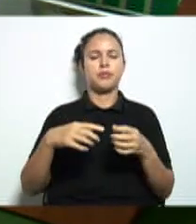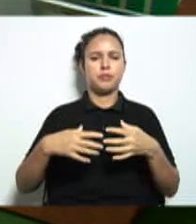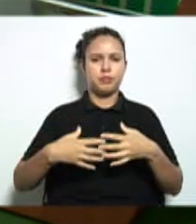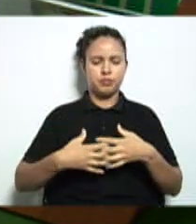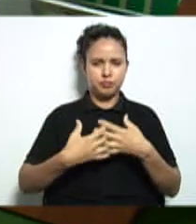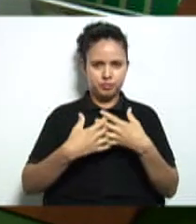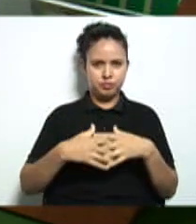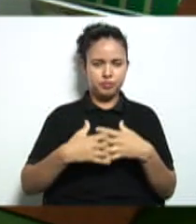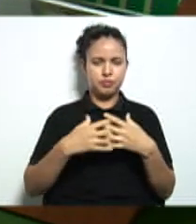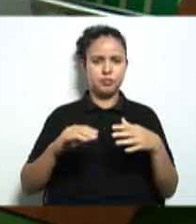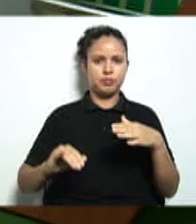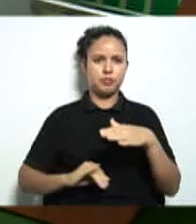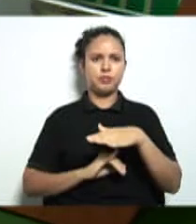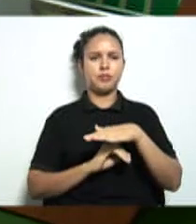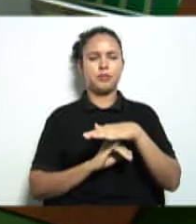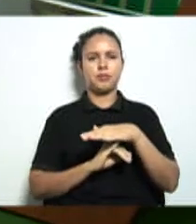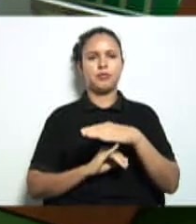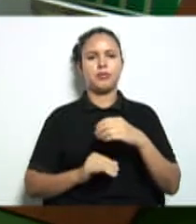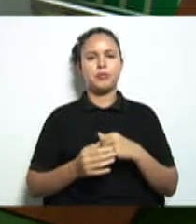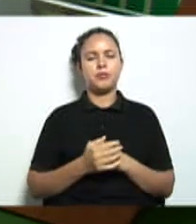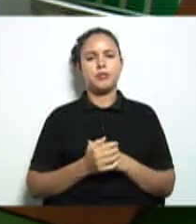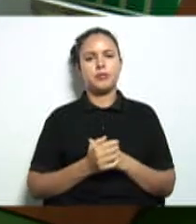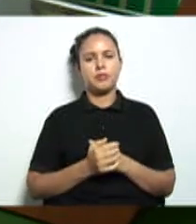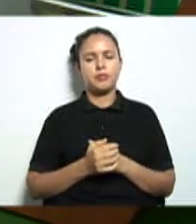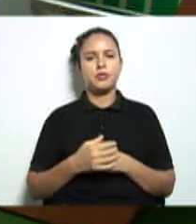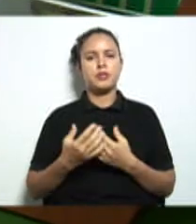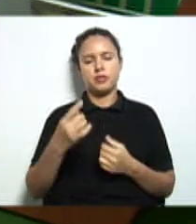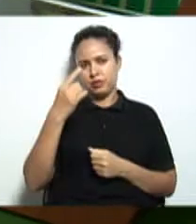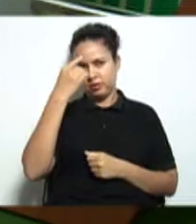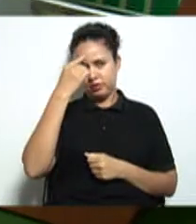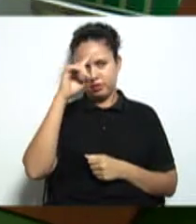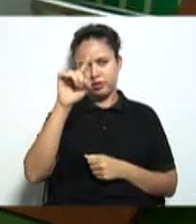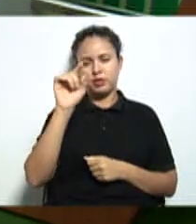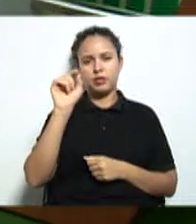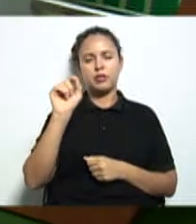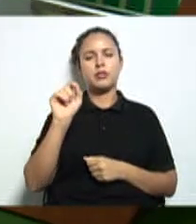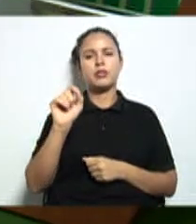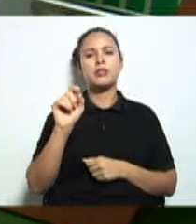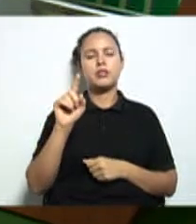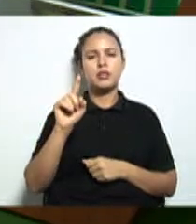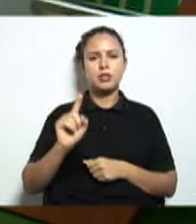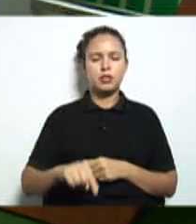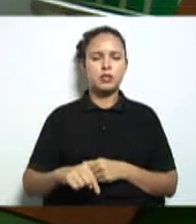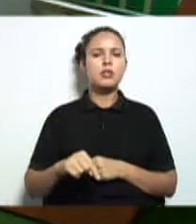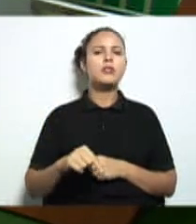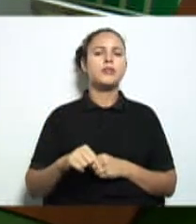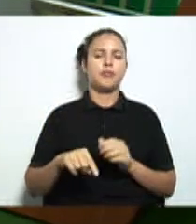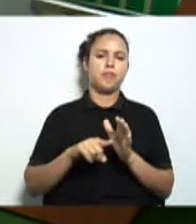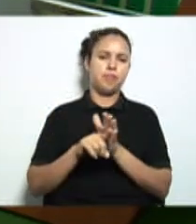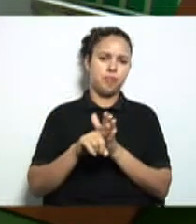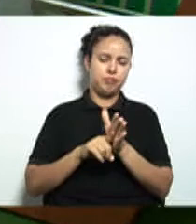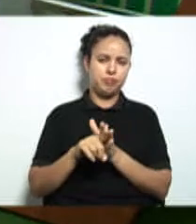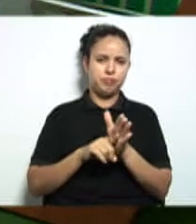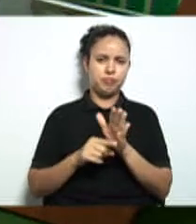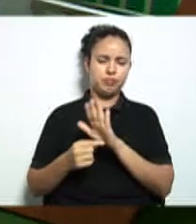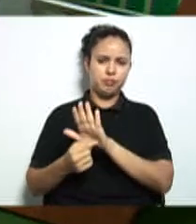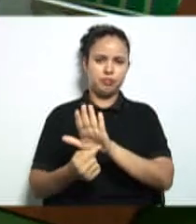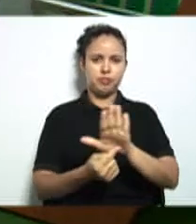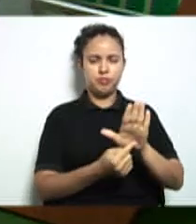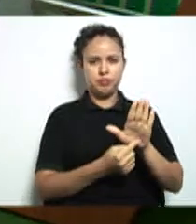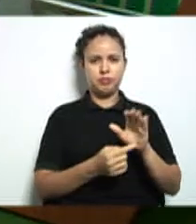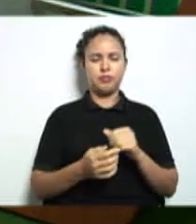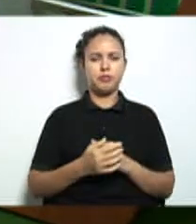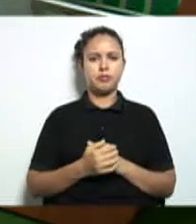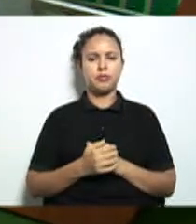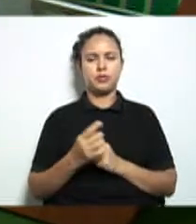campus Porto Velho, Zona Norte. Então, a ideia é divulgar, mostrar para todo mundo o que você pesquisou. Exatamente. Então, a